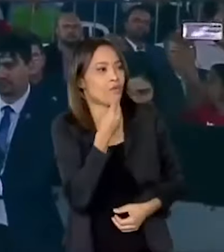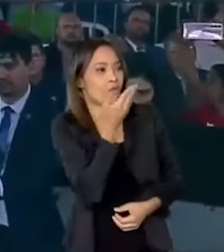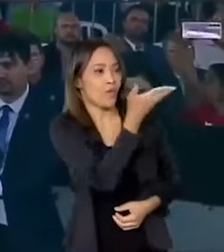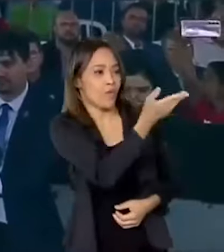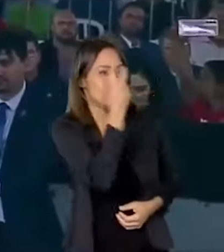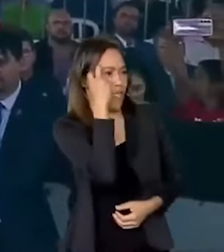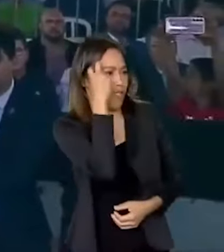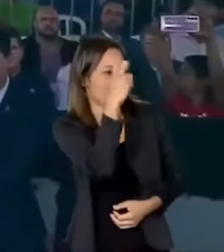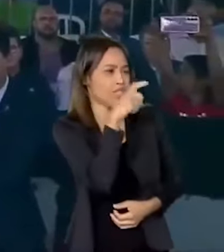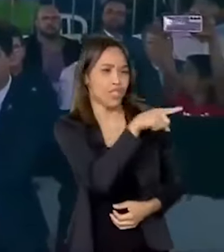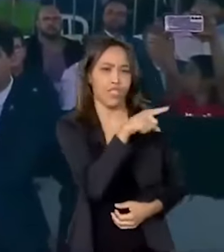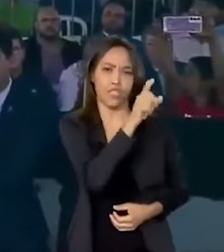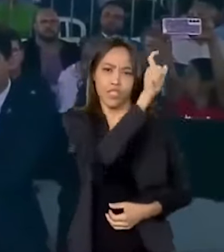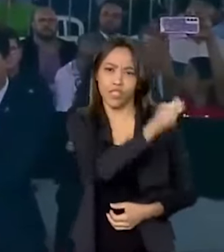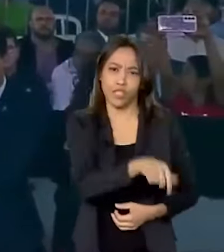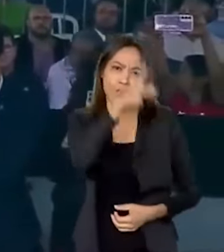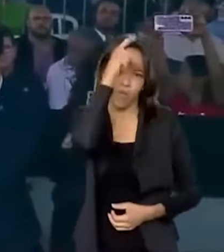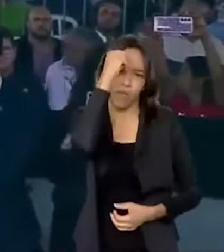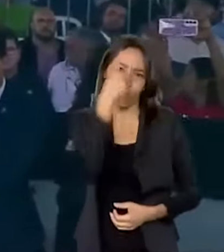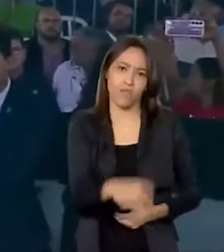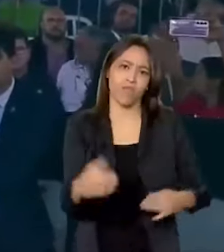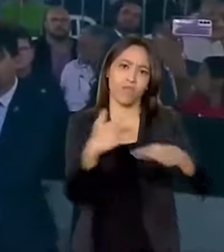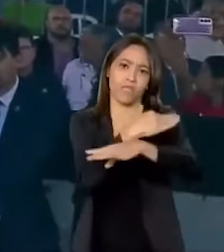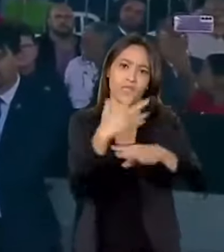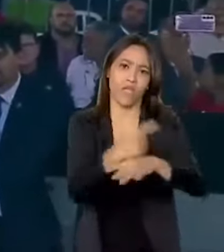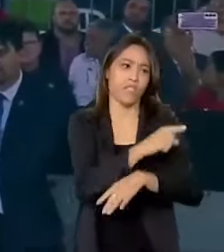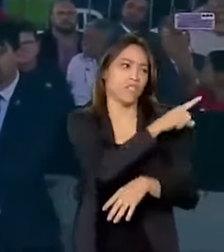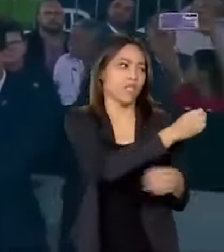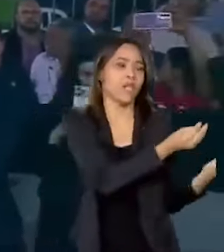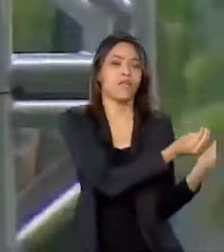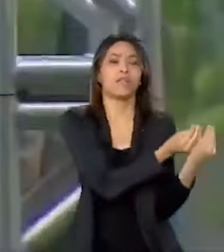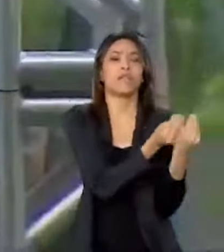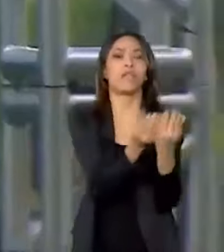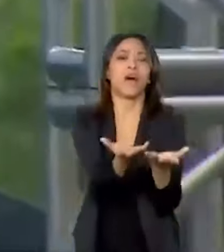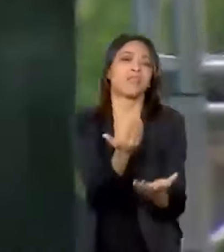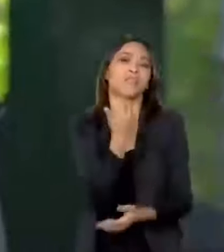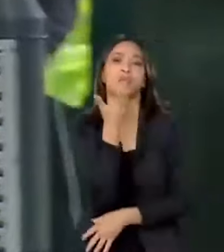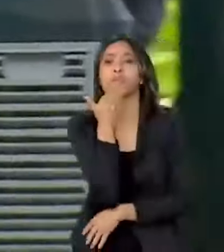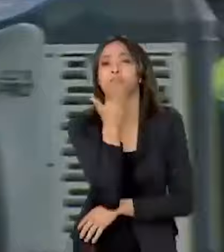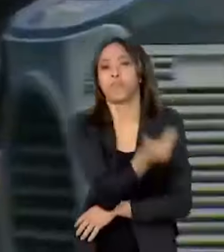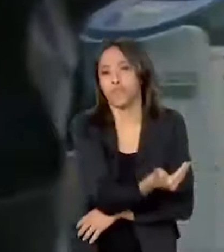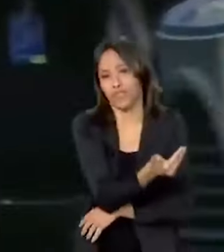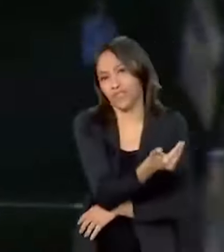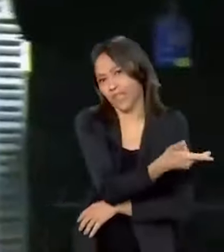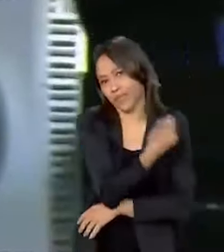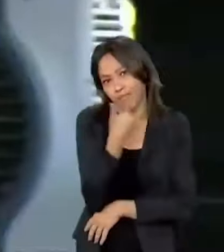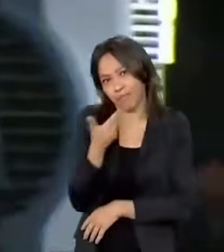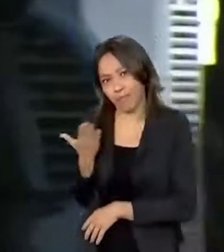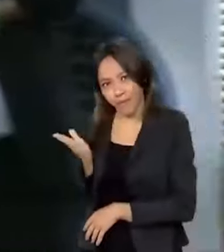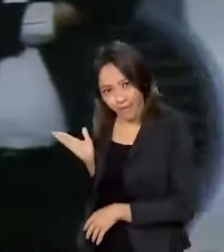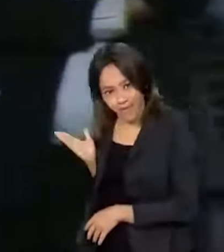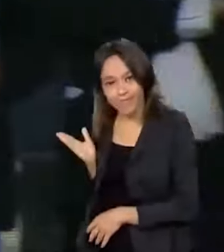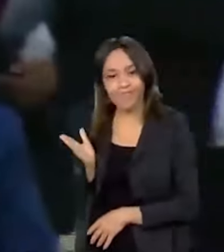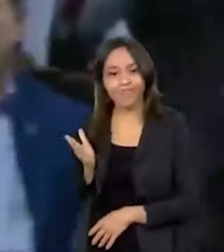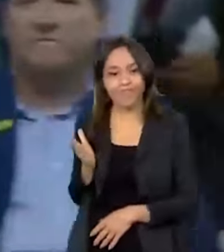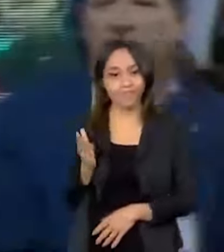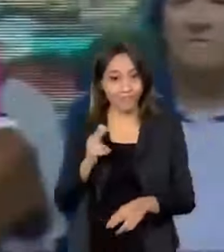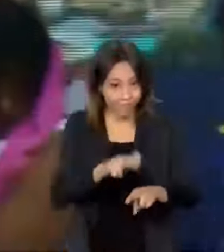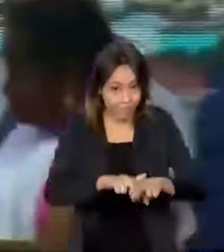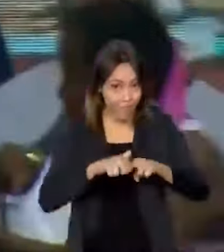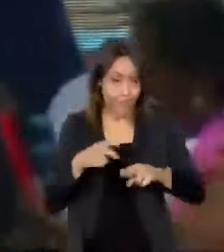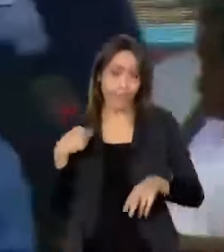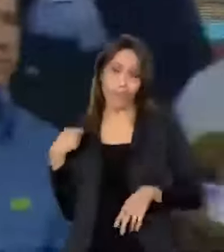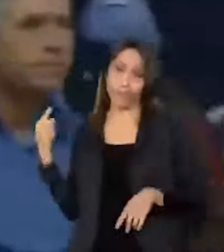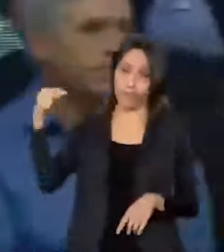de um Edinho, com a disposição de dar sem pedir as coisas como faz o Edinho. Por isso é que eu estou